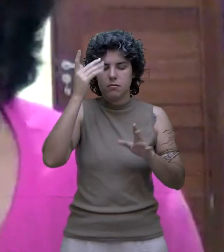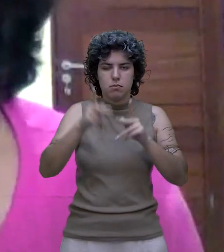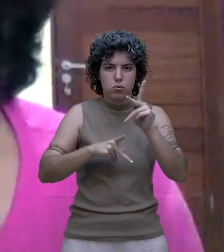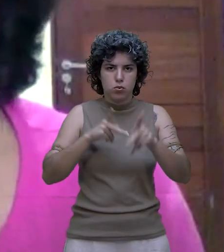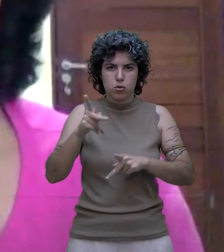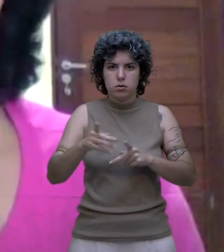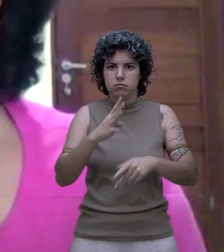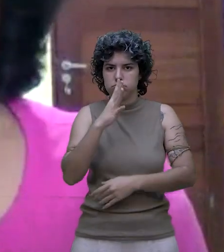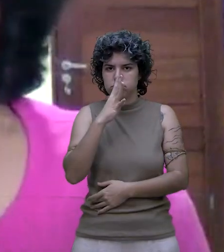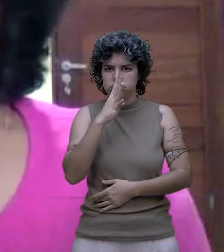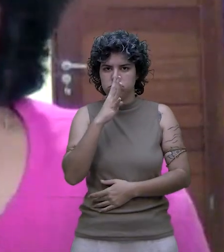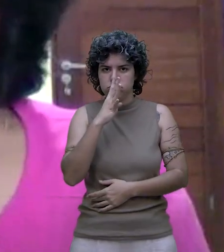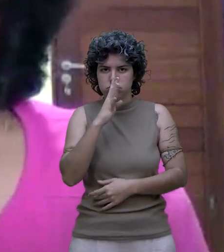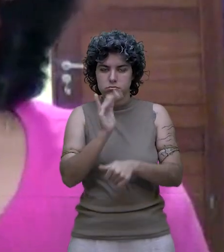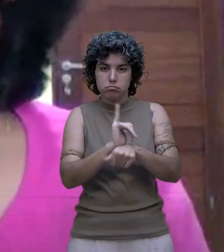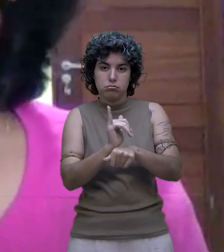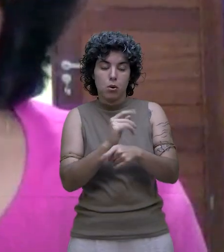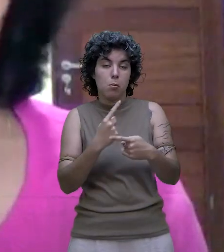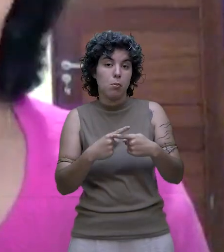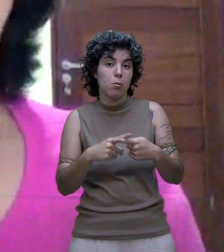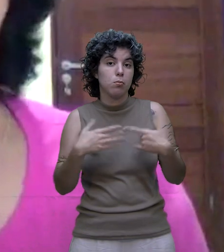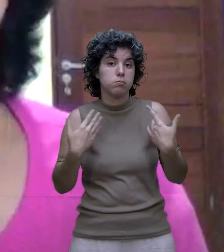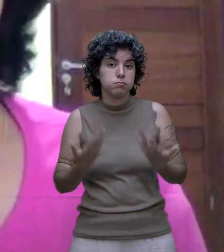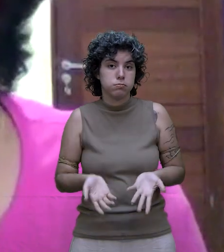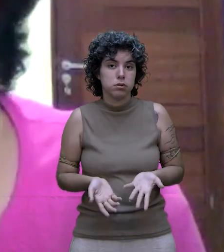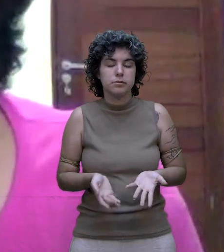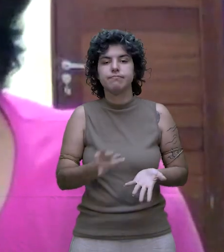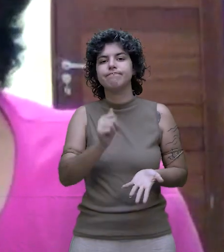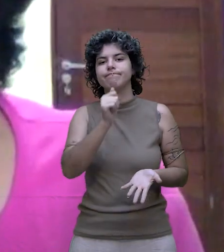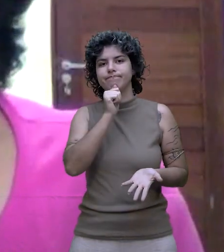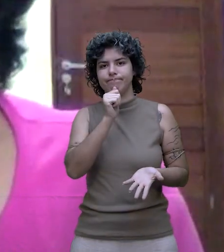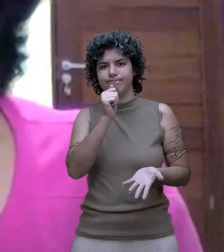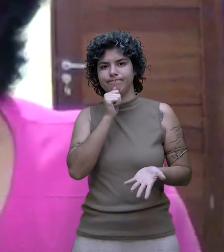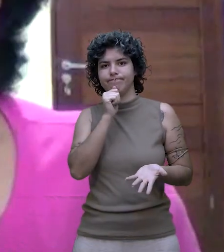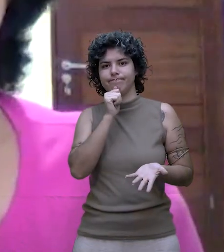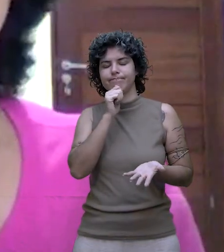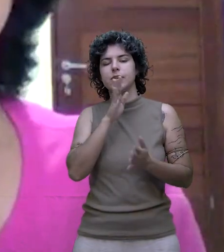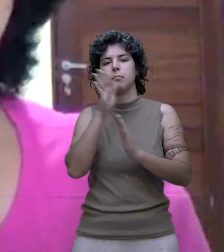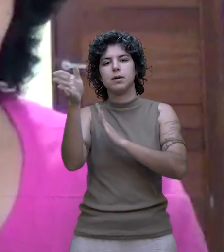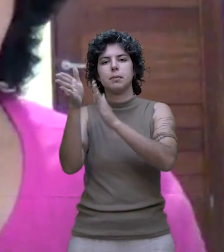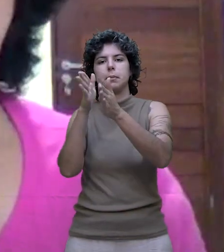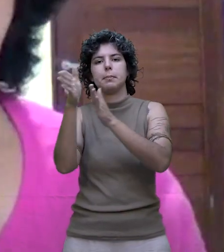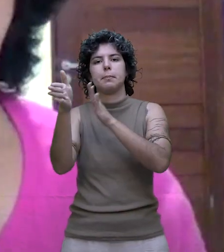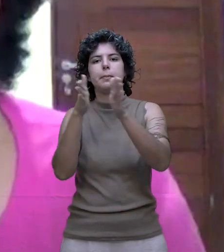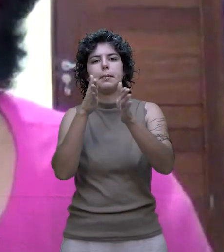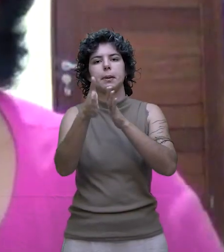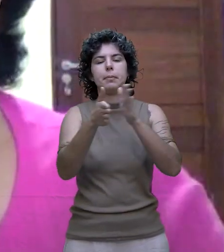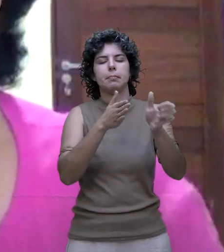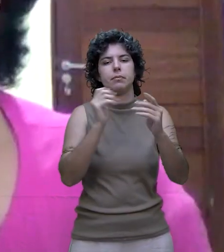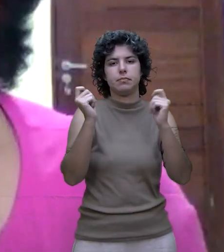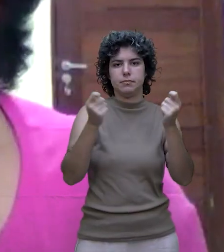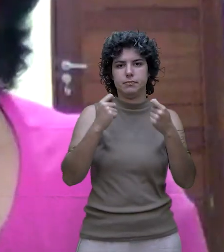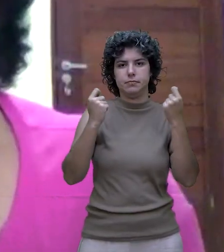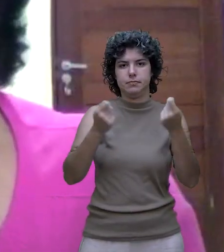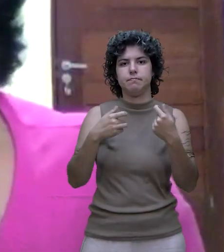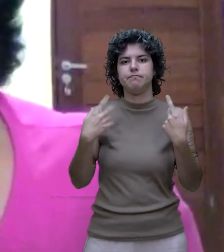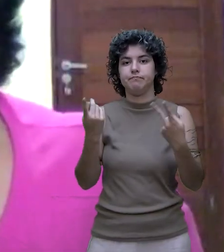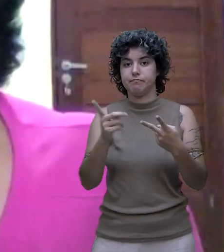assistir no YouTube, porque eles ainda estão participando de festivais, tanto que o Joana, hoje,